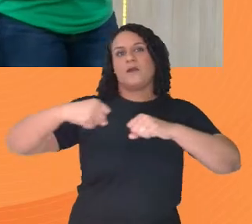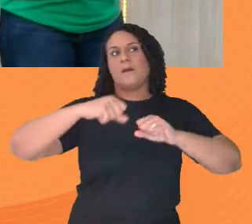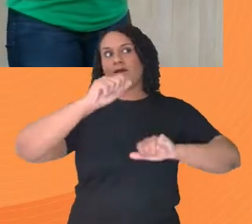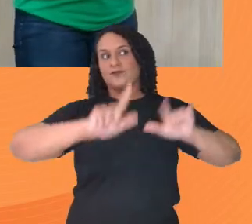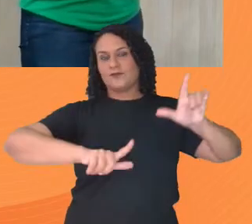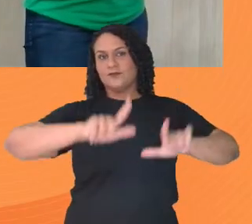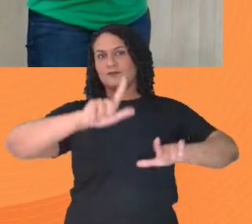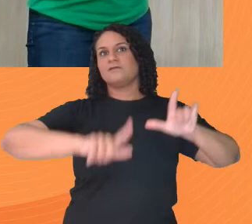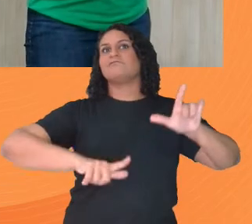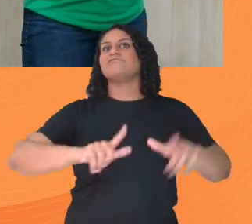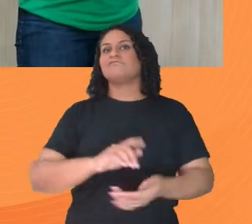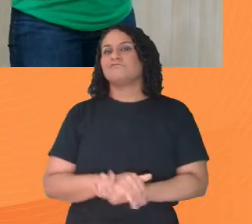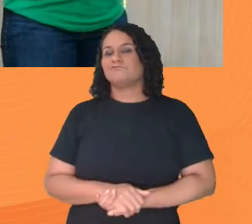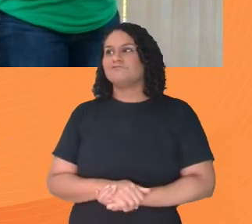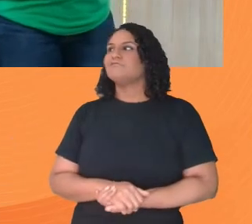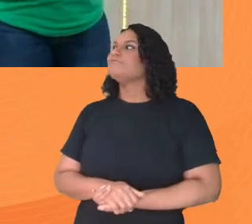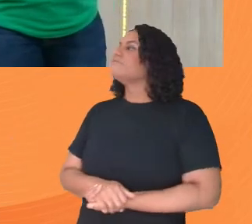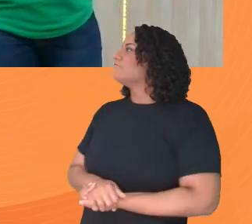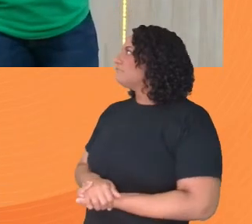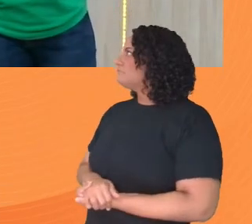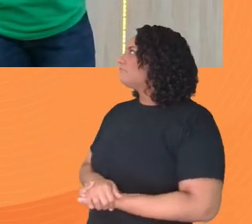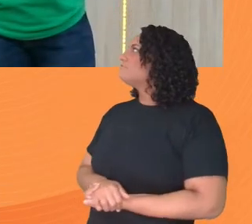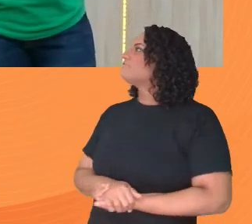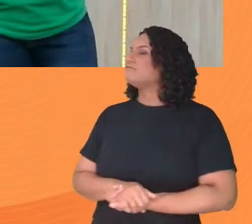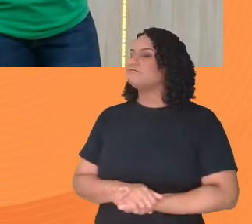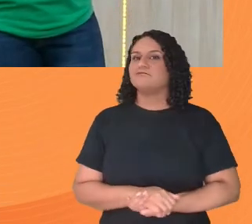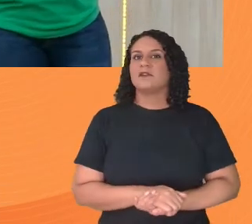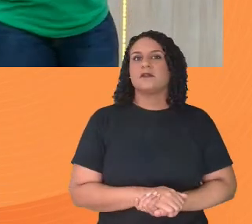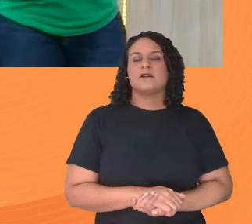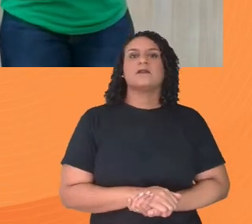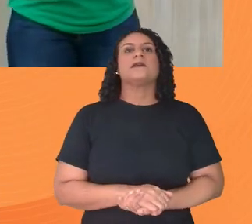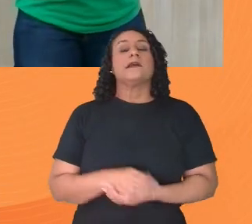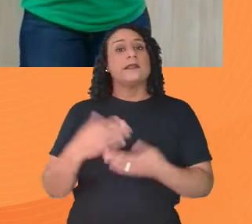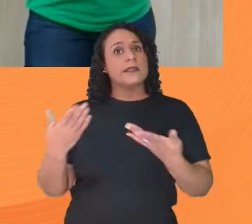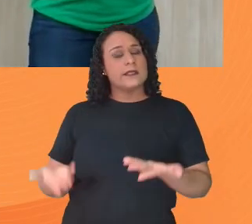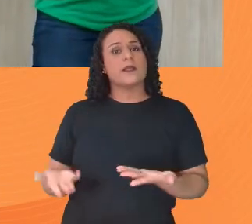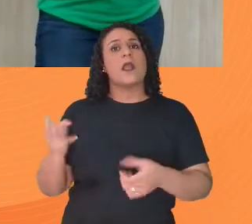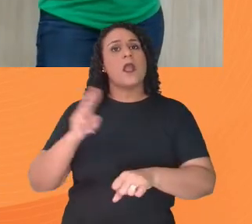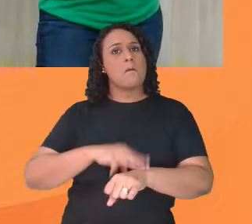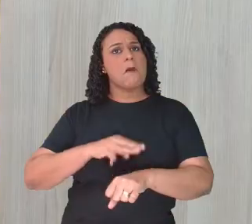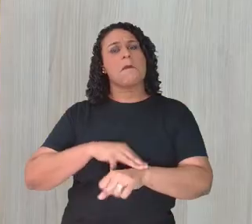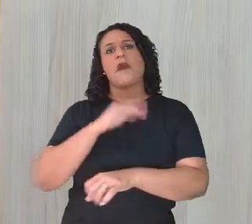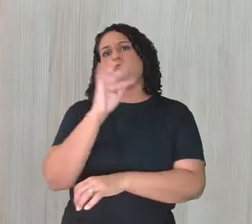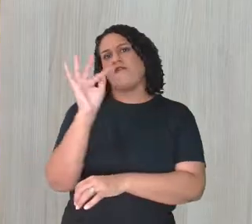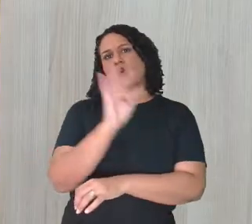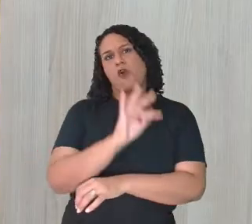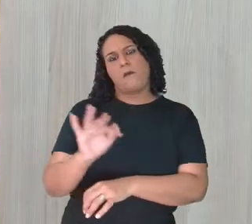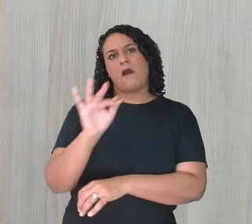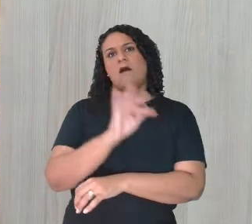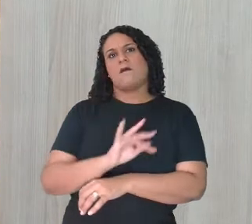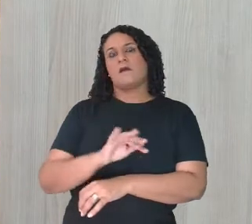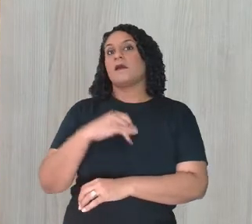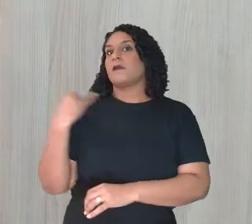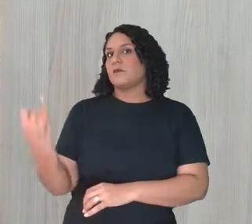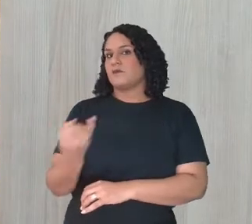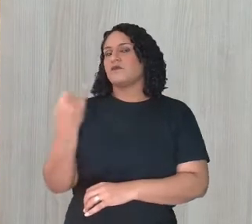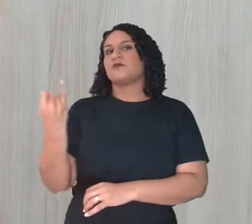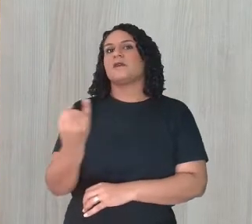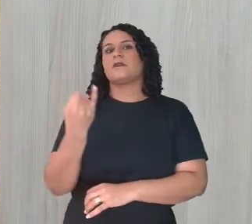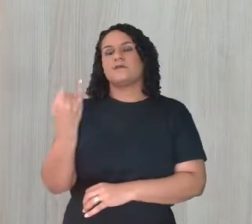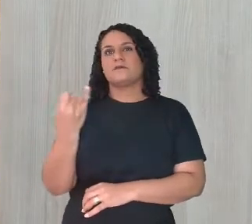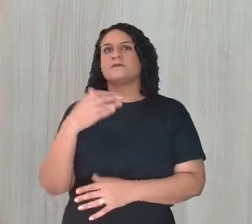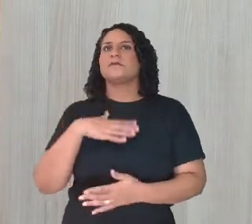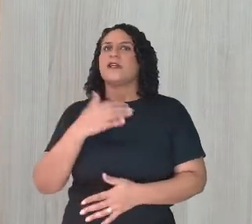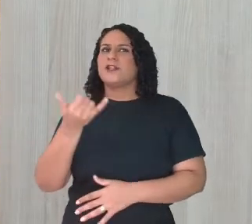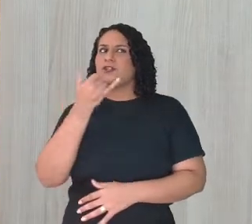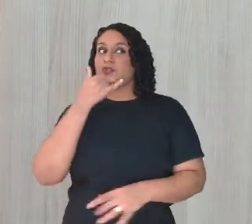é isso, professora? Exatamente. E é uma situação extremamente formal. E é essencial, perdão, professora. Não, pode. Inclusive, interrompi.